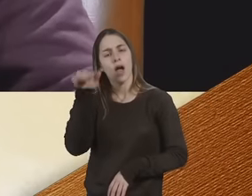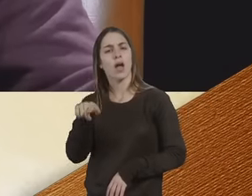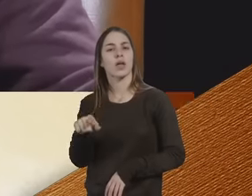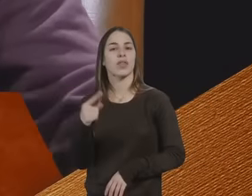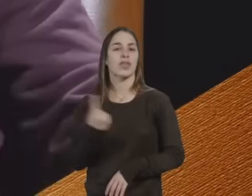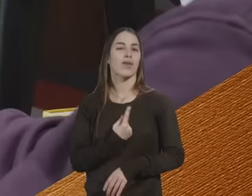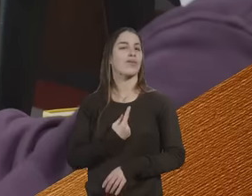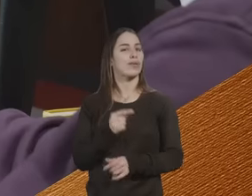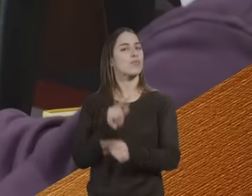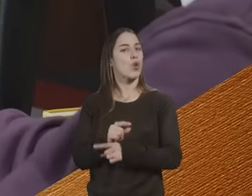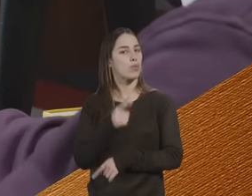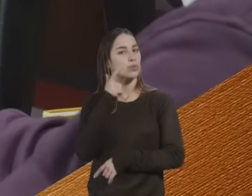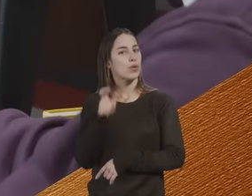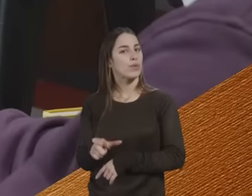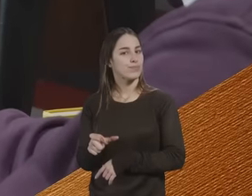mesma pessoa.